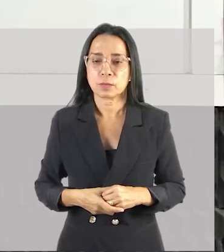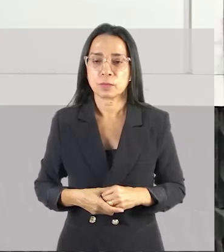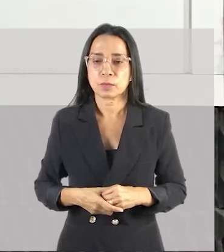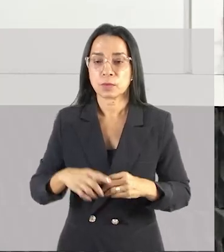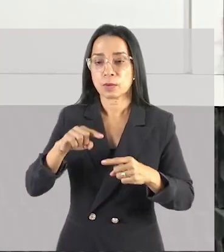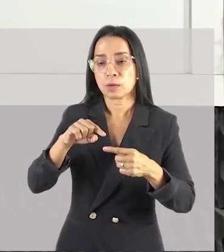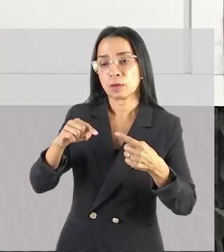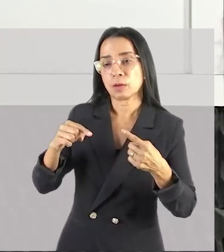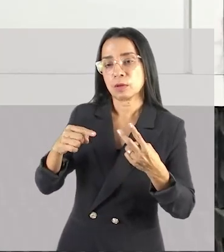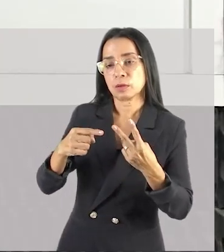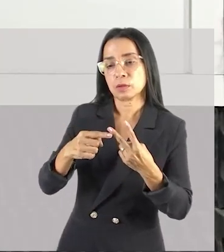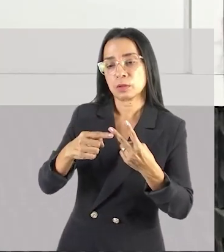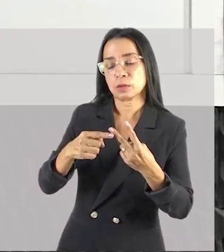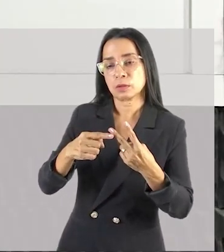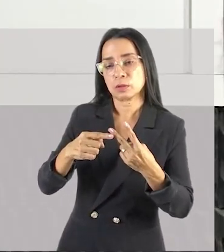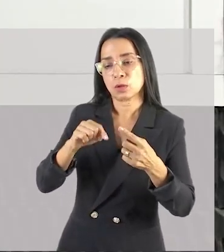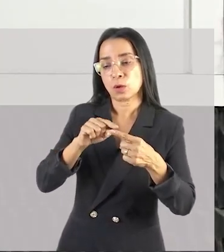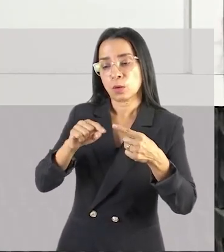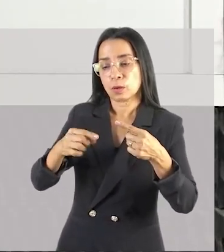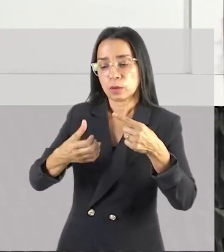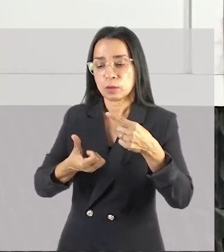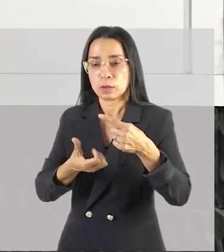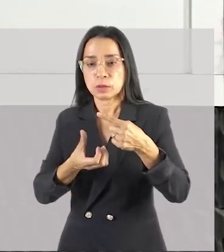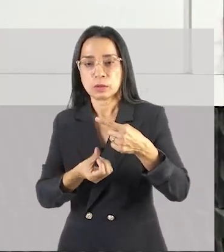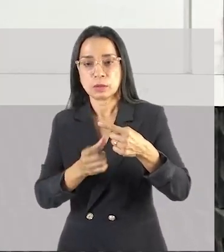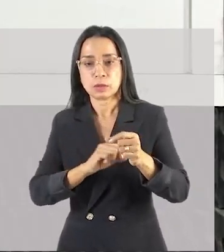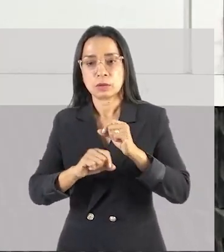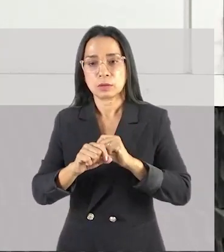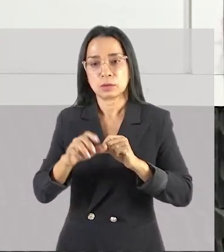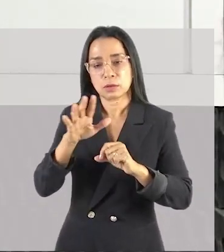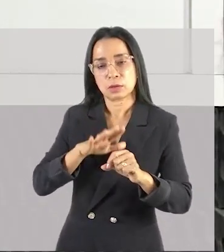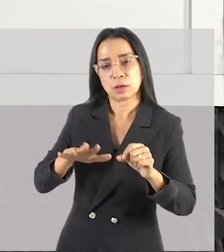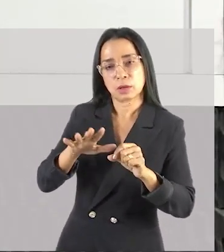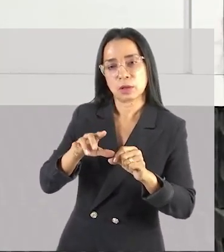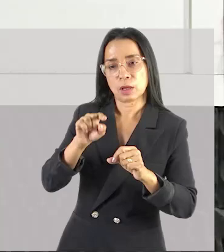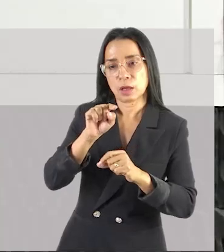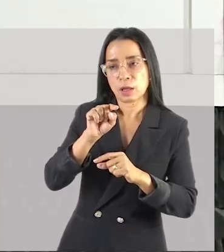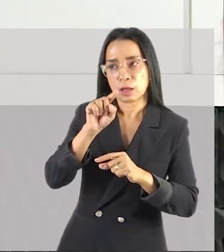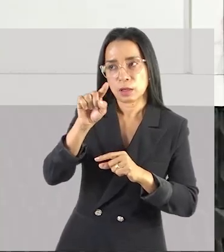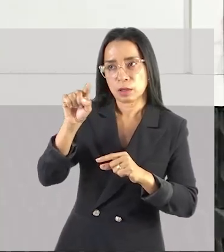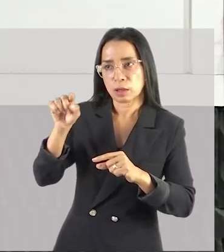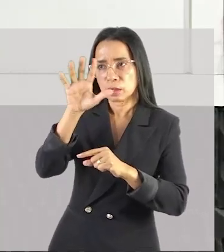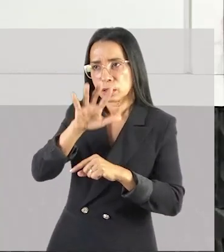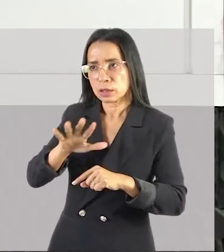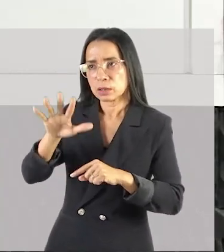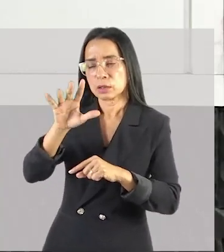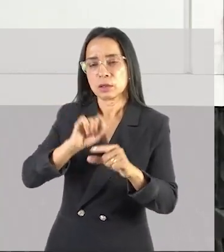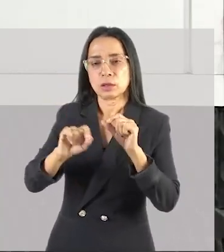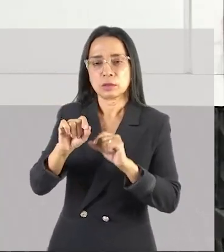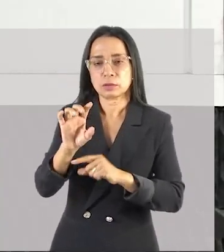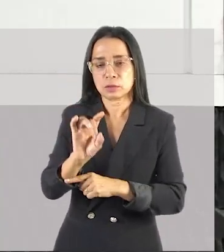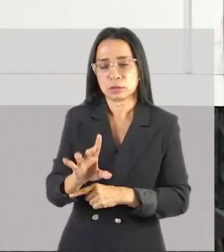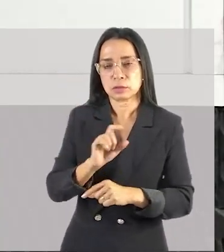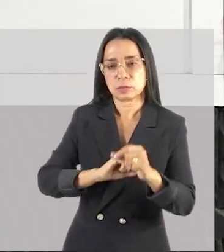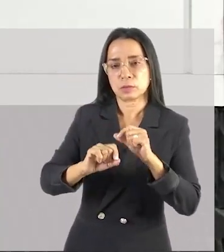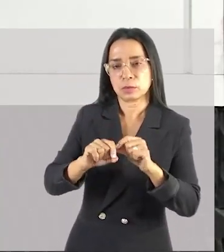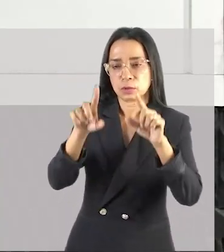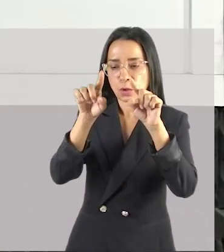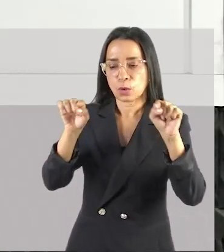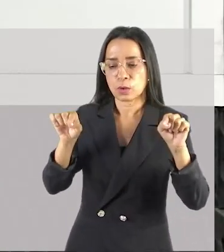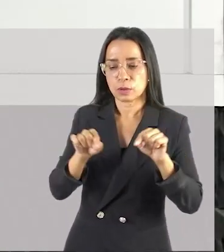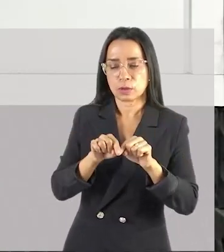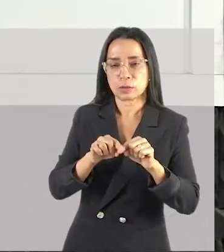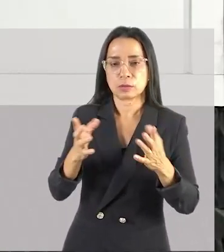sobre 16. Essa é a área de cada triângulo desse aqui, não somente esse triângulo do